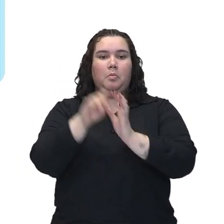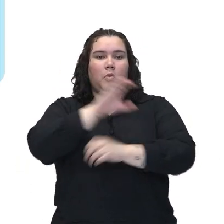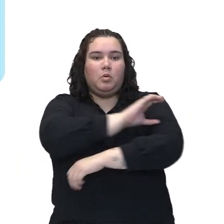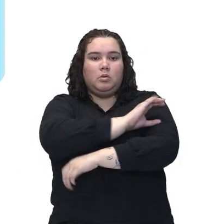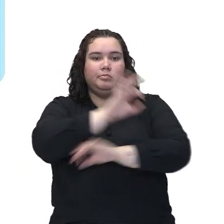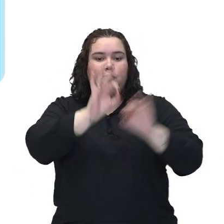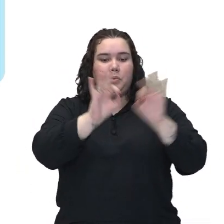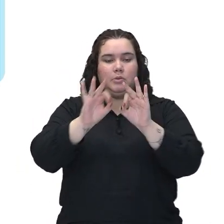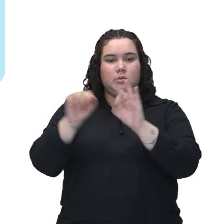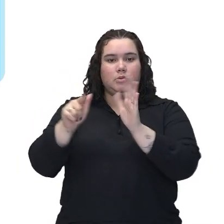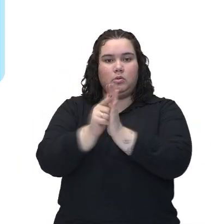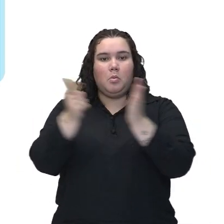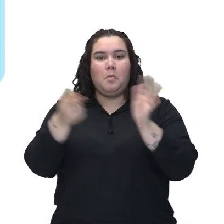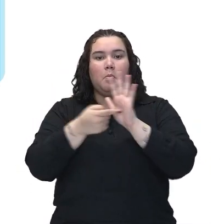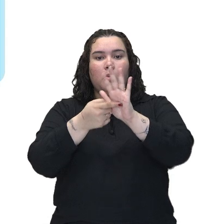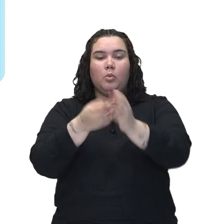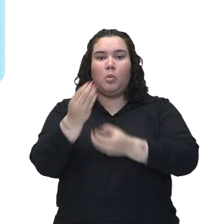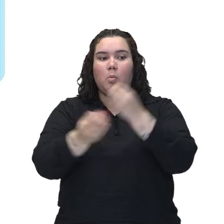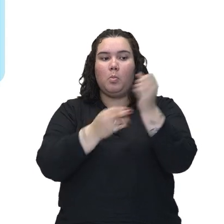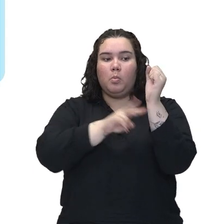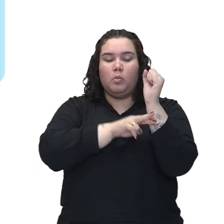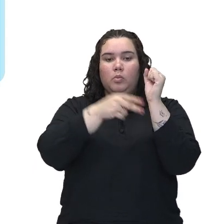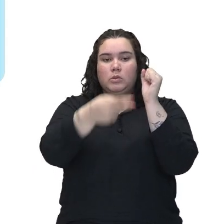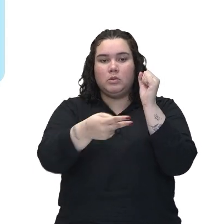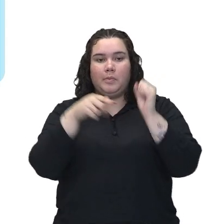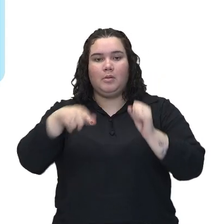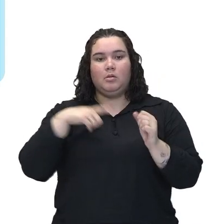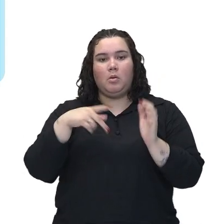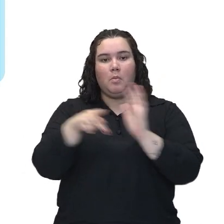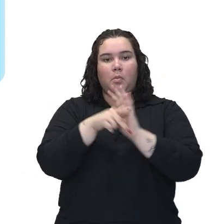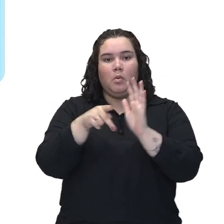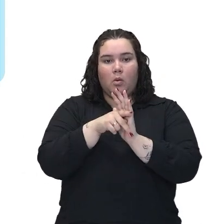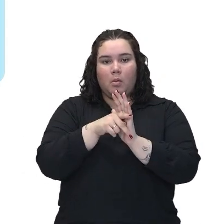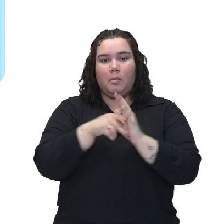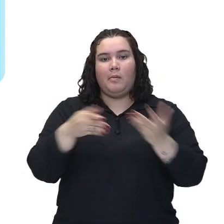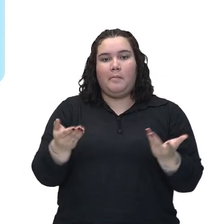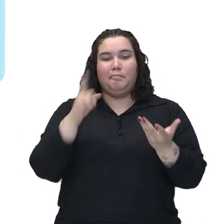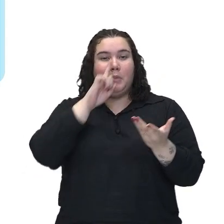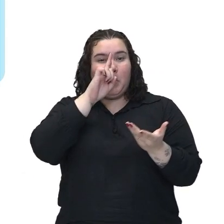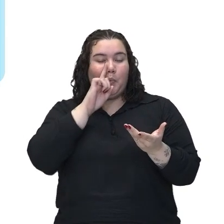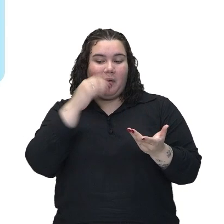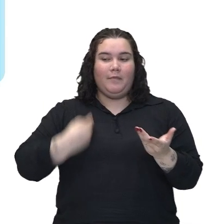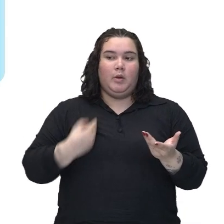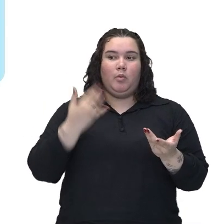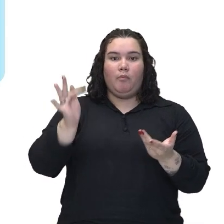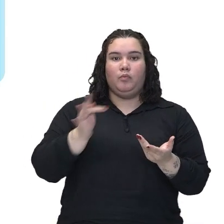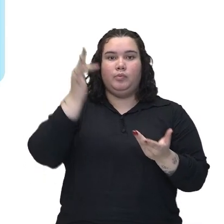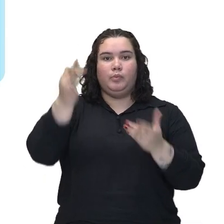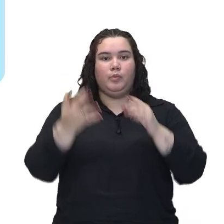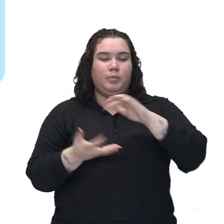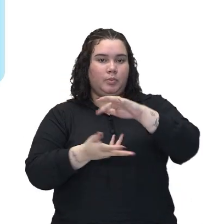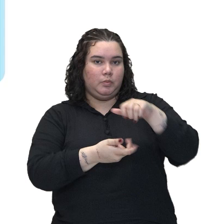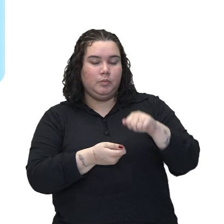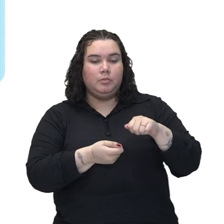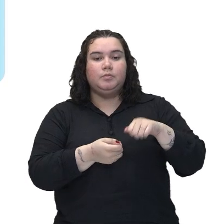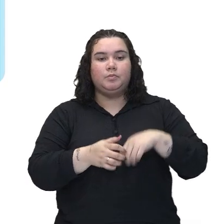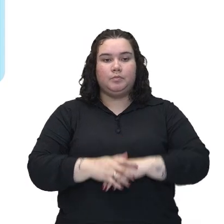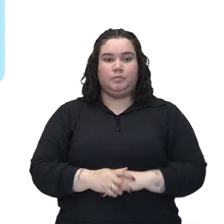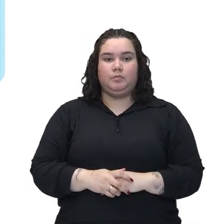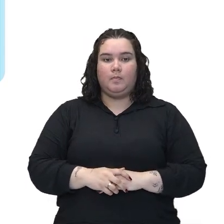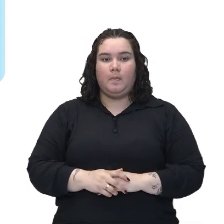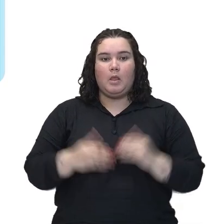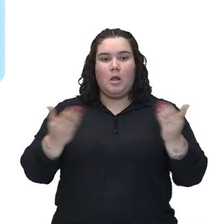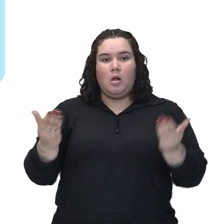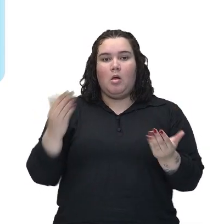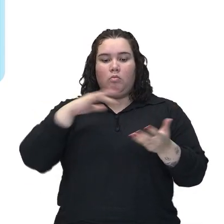acelerada dos ecossistemas marinhos ao redor do mundo, com consequências gravíssimas para toda a vida na Terra. Aquecimento